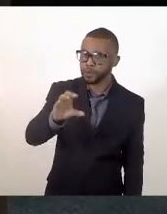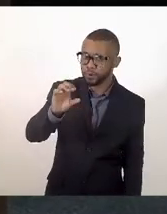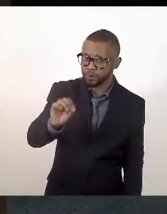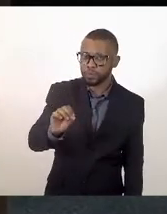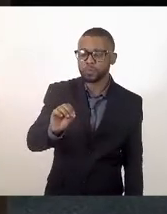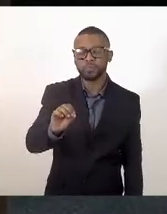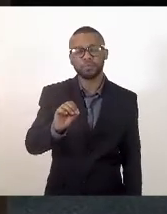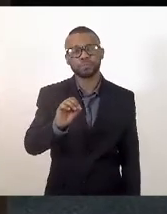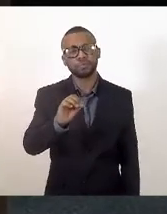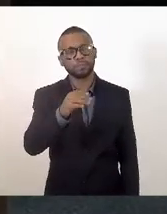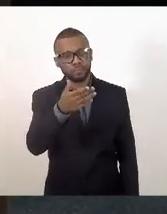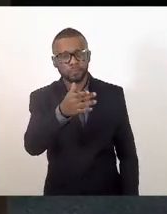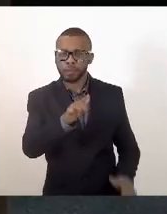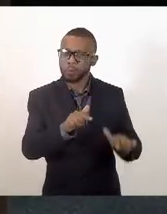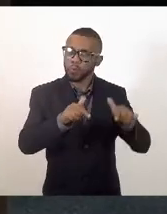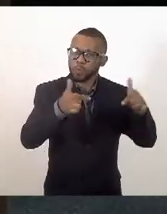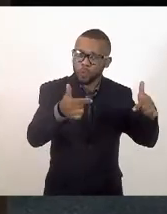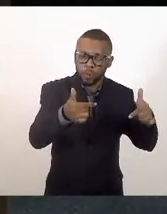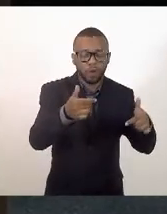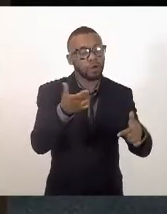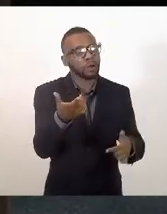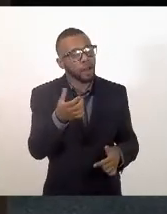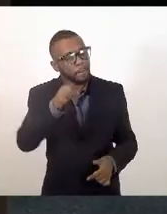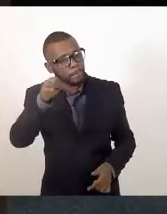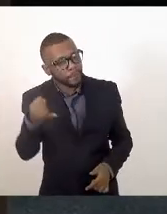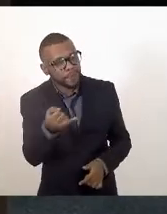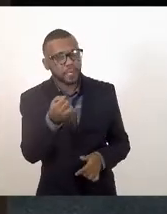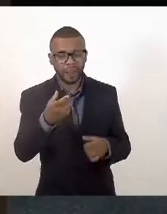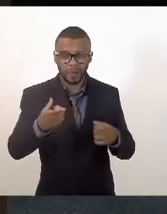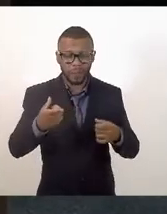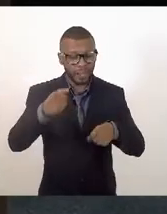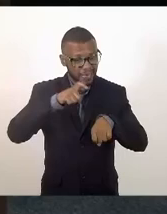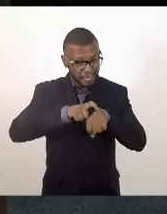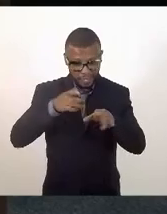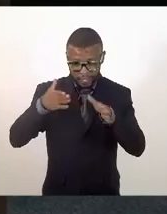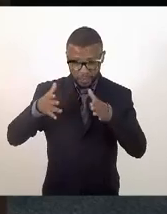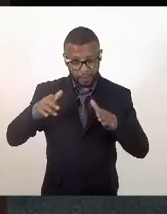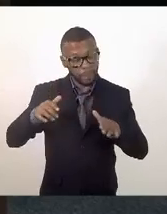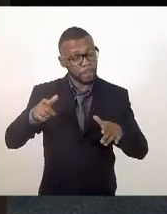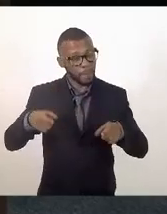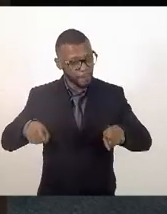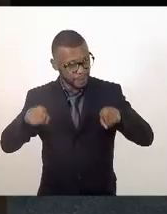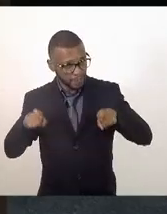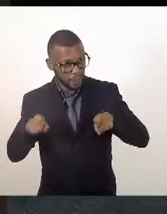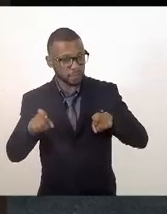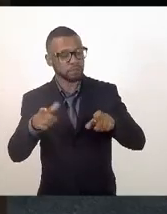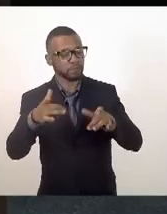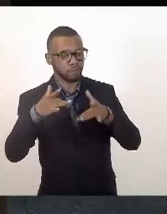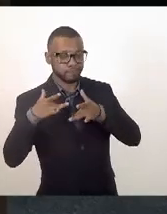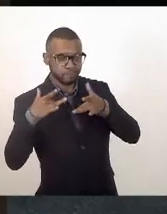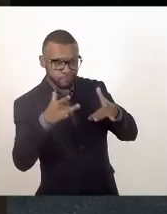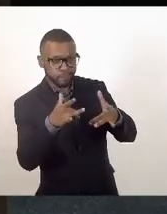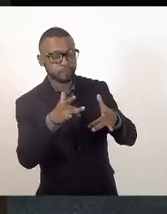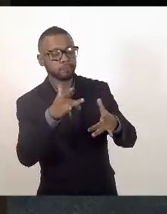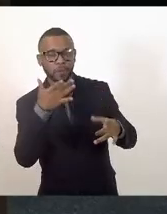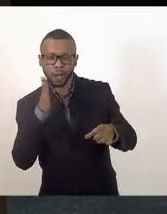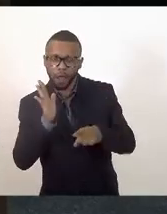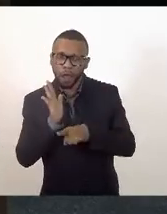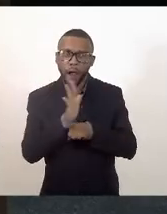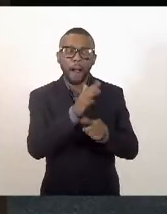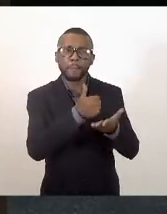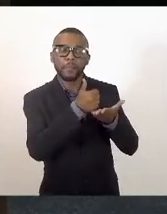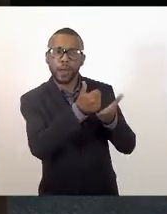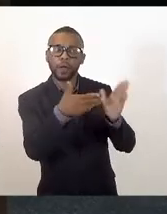sua disposição para construir aí um caminho de efetivação da sua sugestão. Cumprimentar